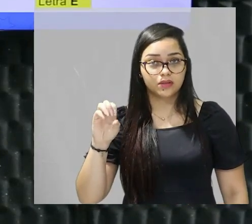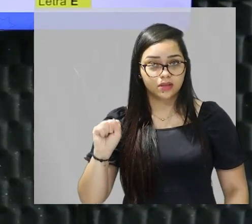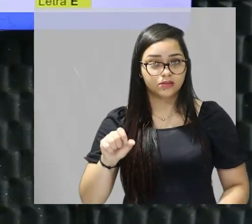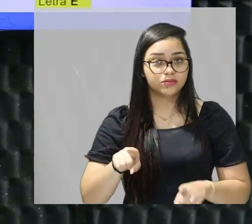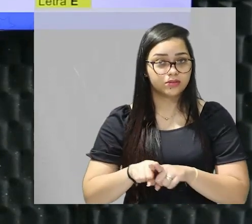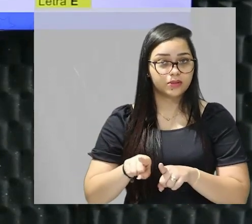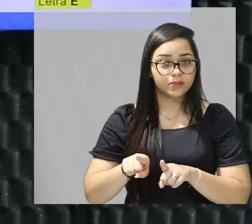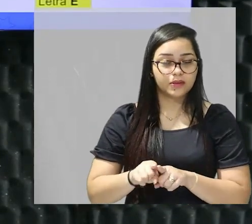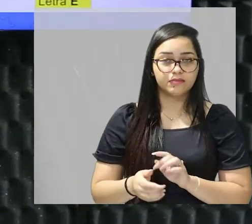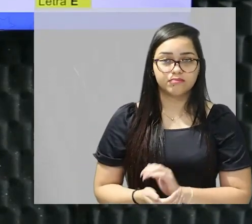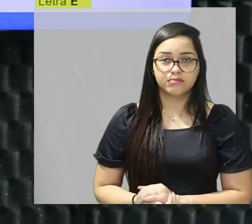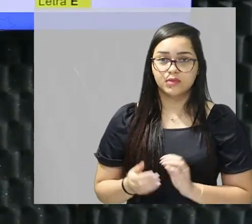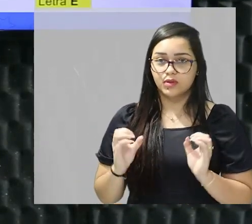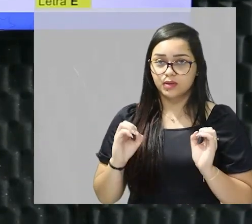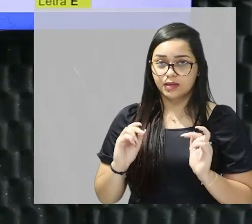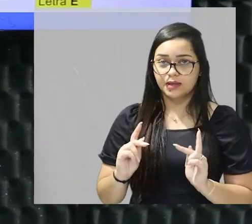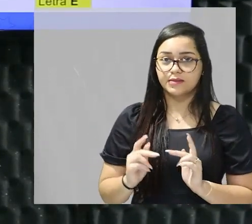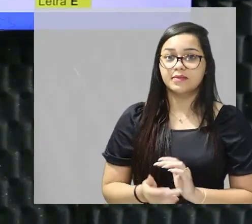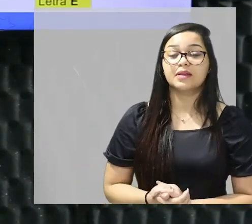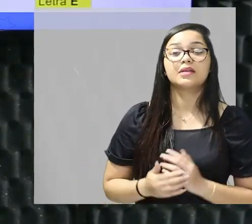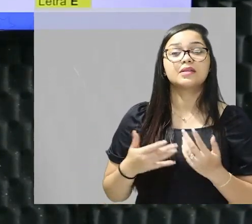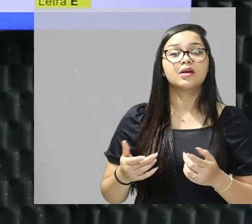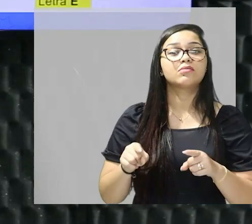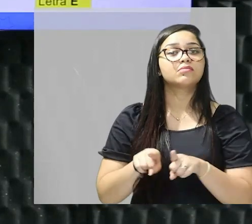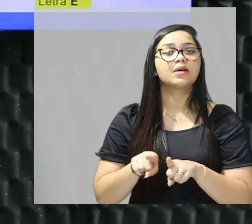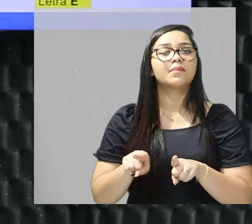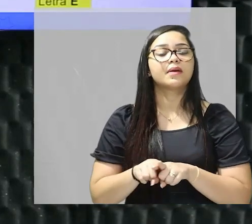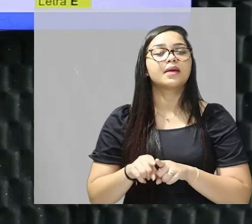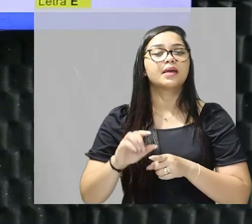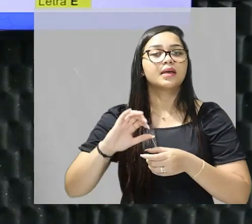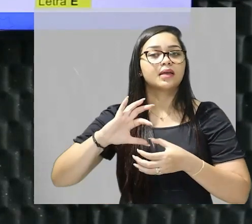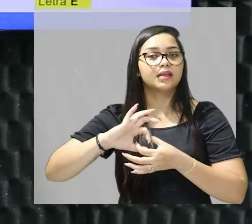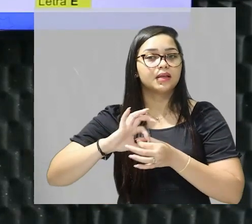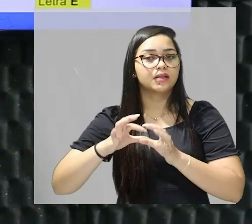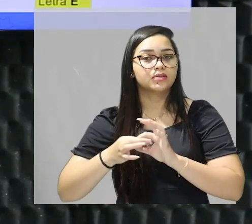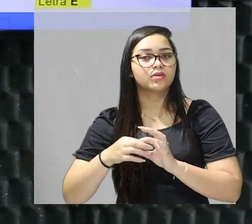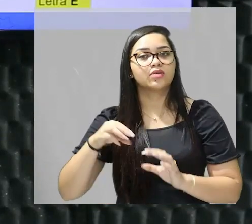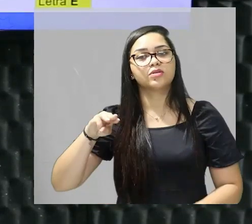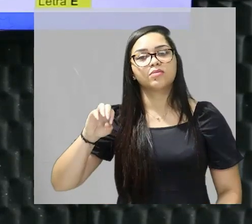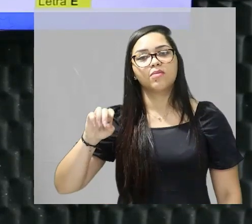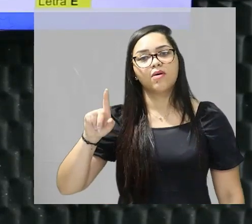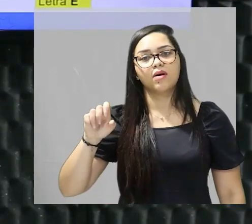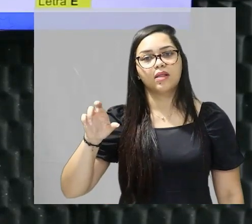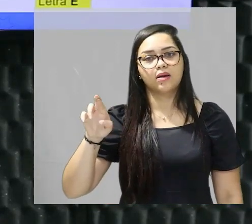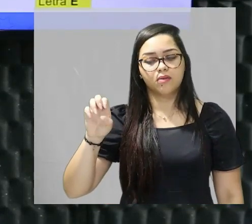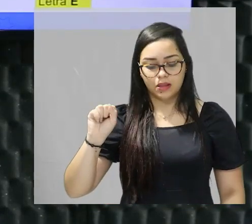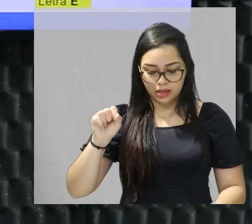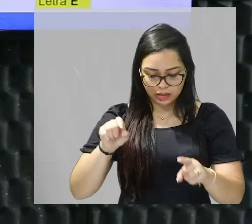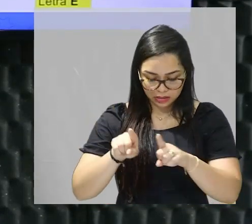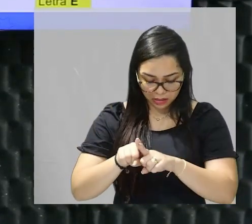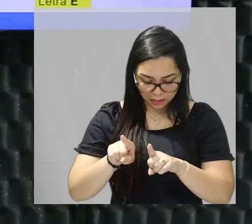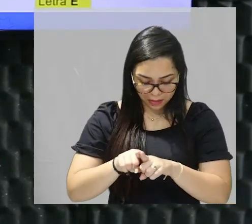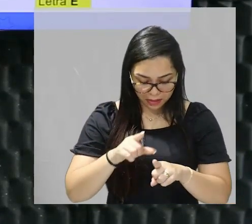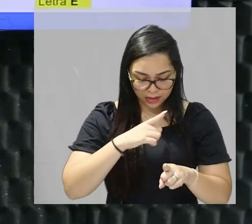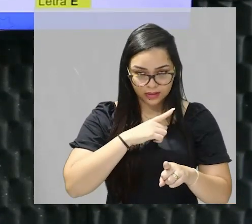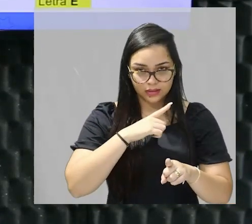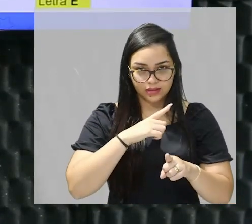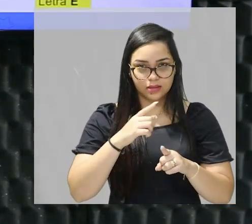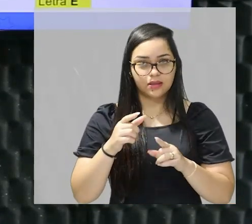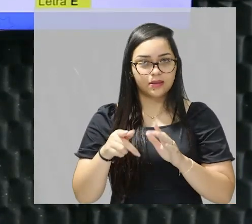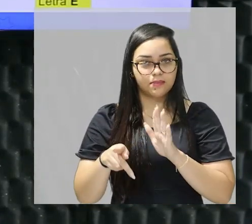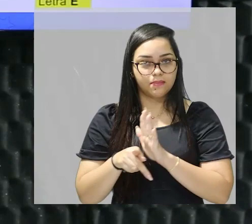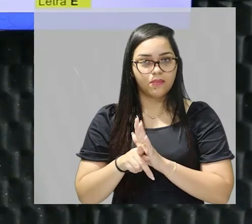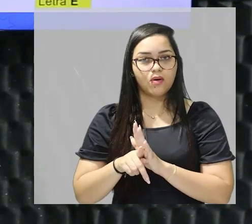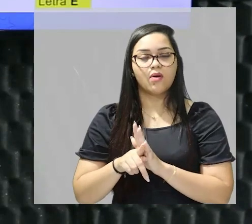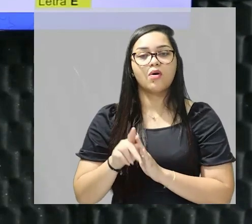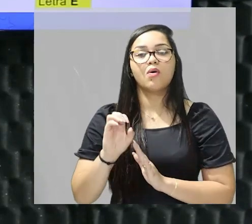essência. Beleza, turminha? Então, ligações intermoleculares, certo? Dipolo induzido, dipolo permanente, ligações